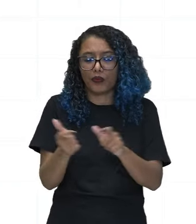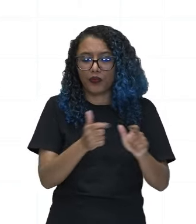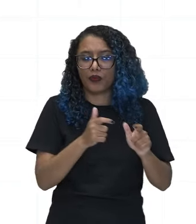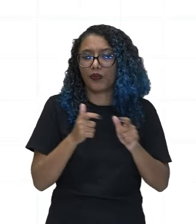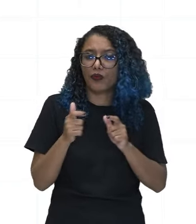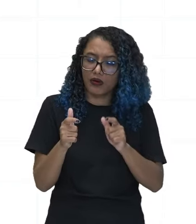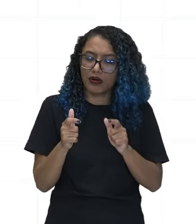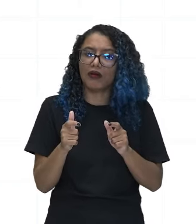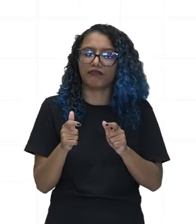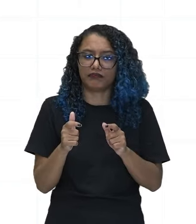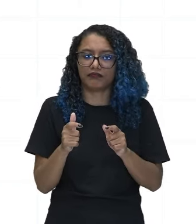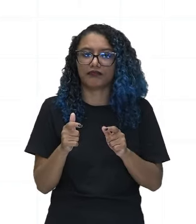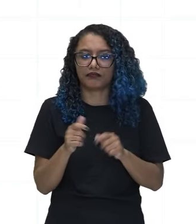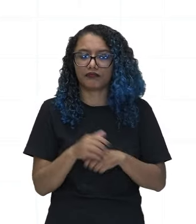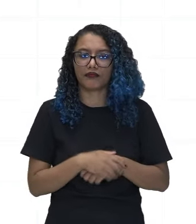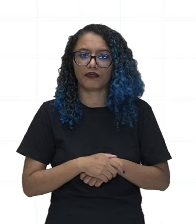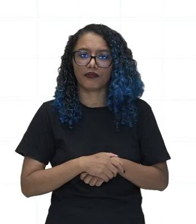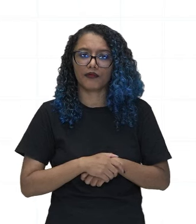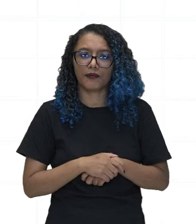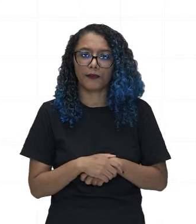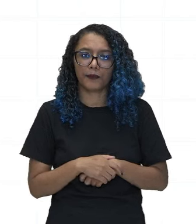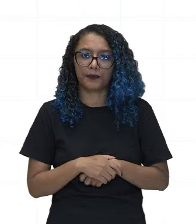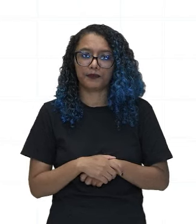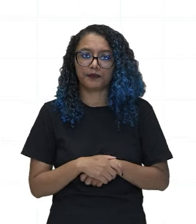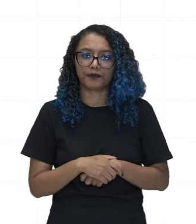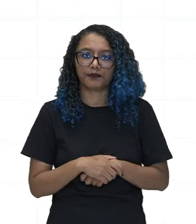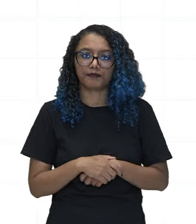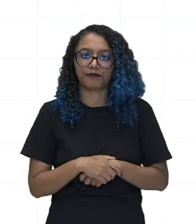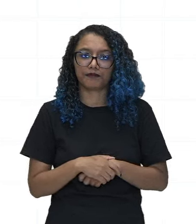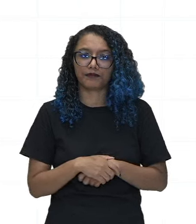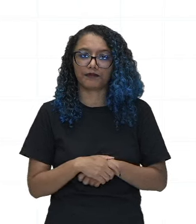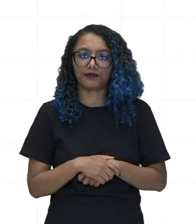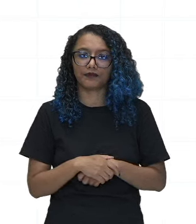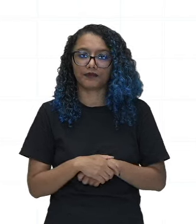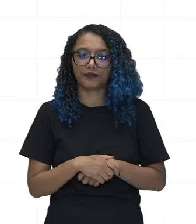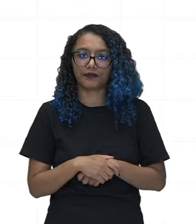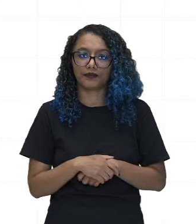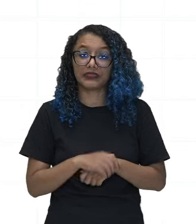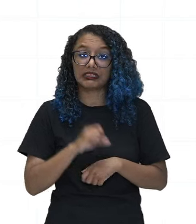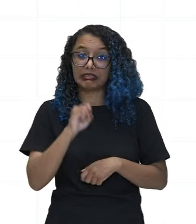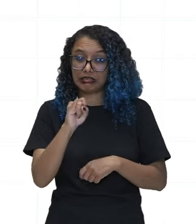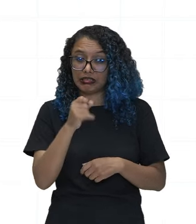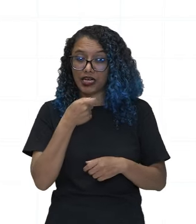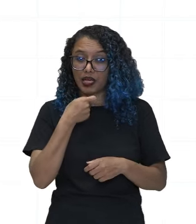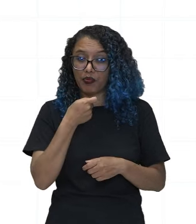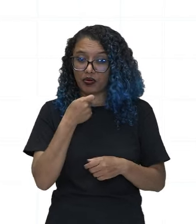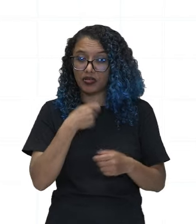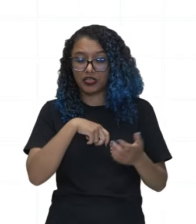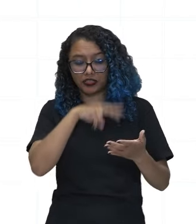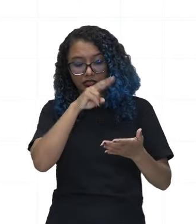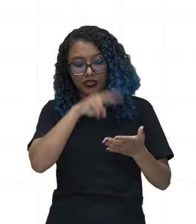que você faça a leitura desta reportagem ou assista pela